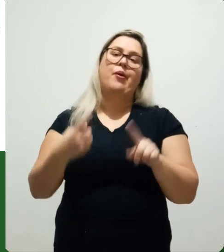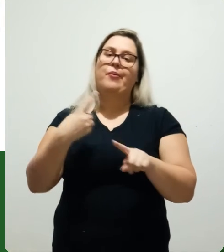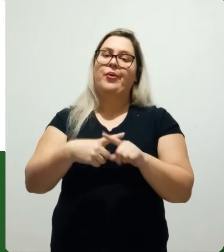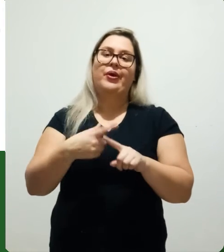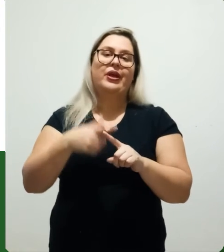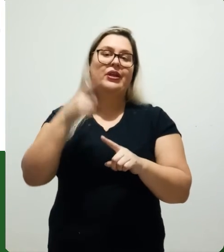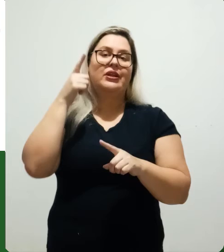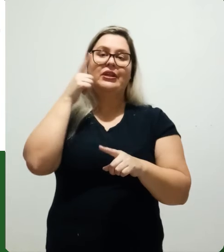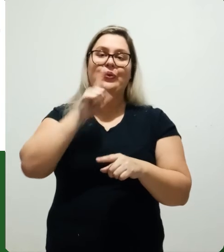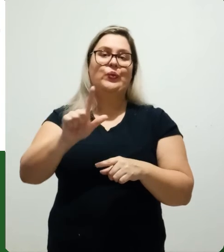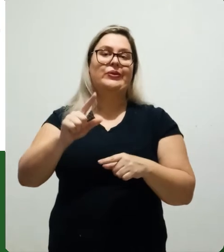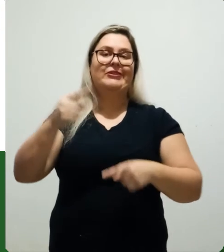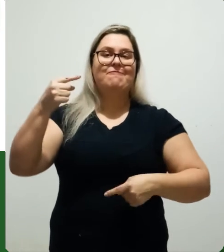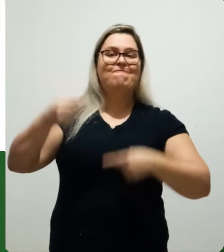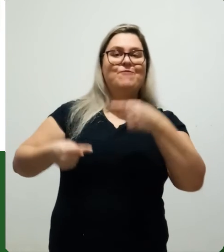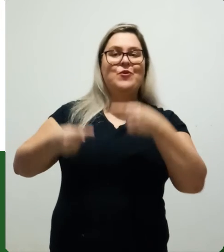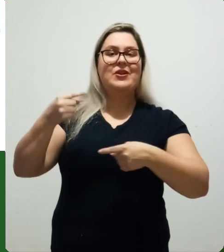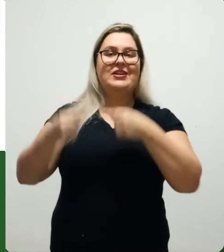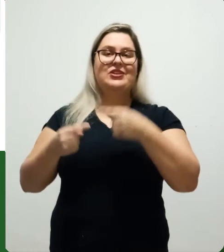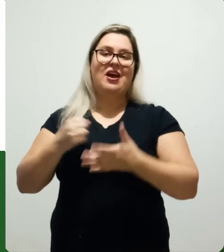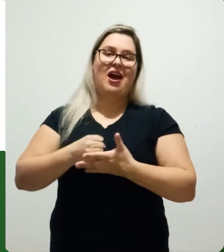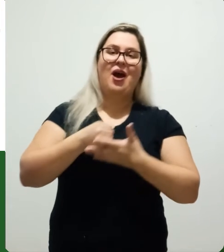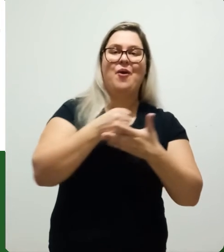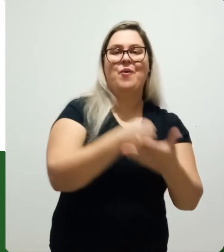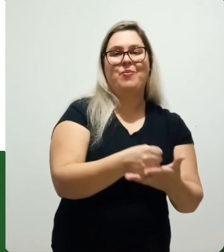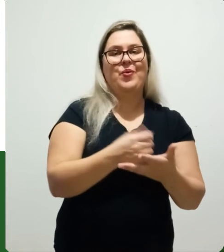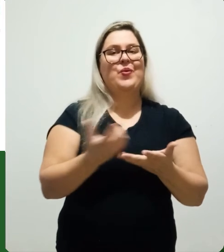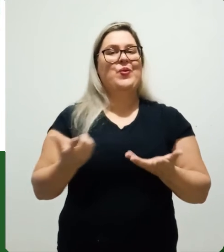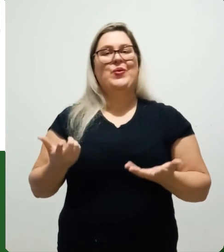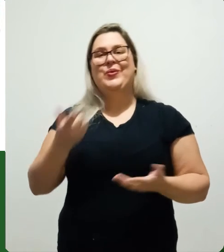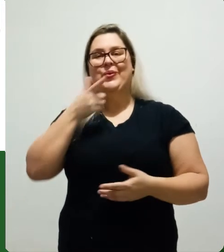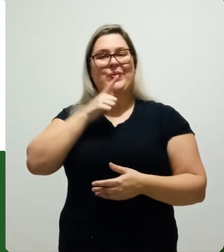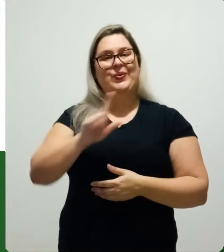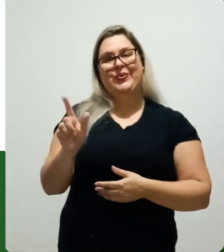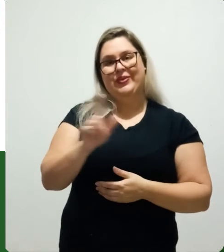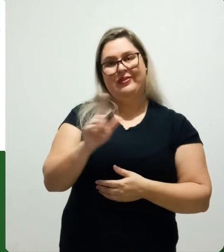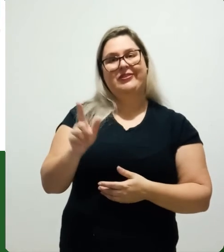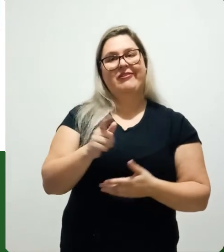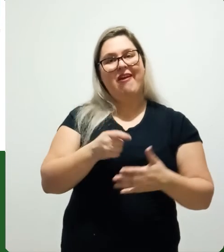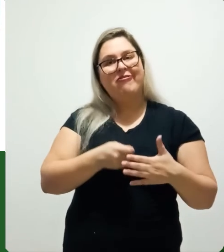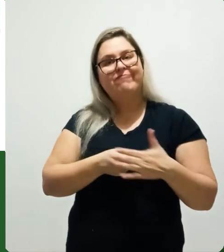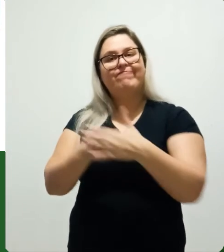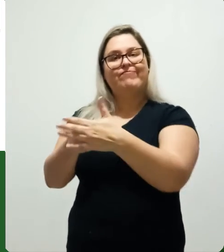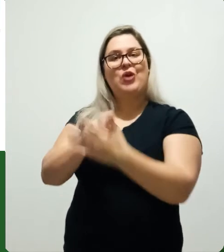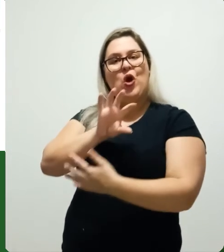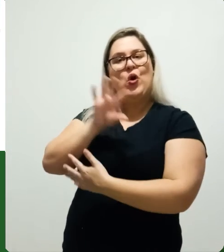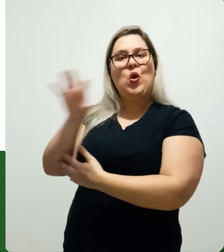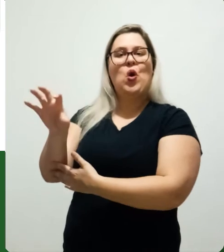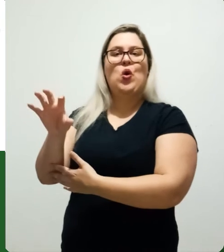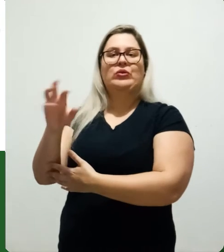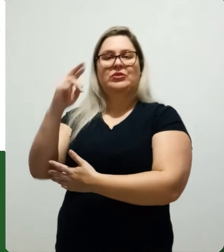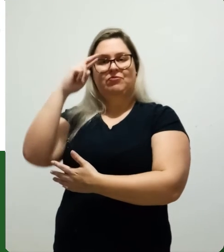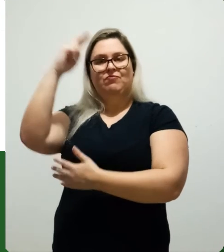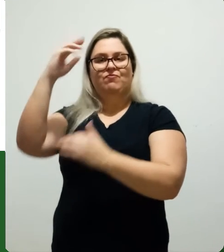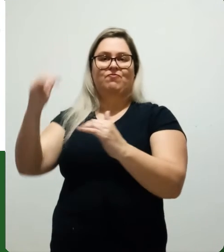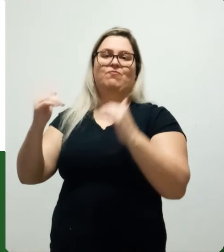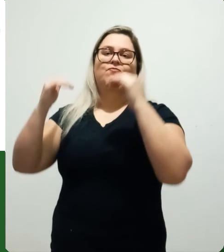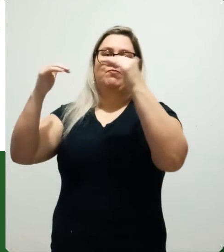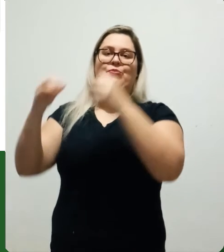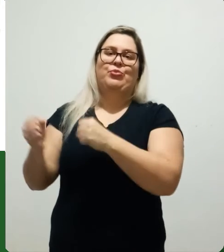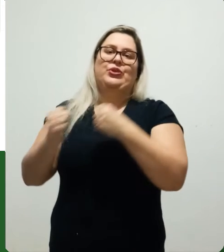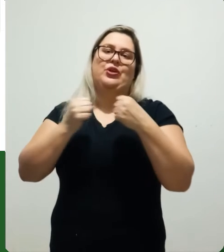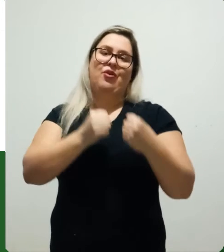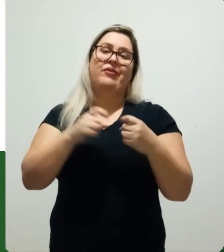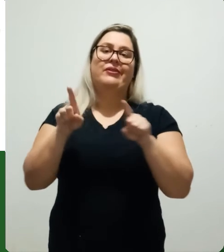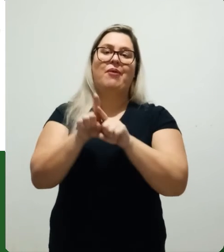todos derrotados e assim por diante, porque você não conseguia ter a força política ou para enfrentar os grupos poderosos, e você